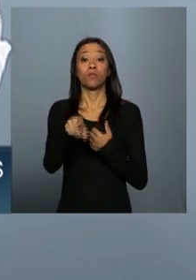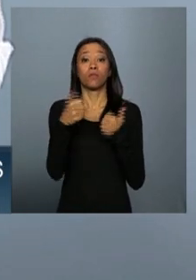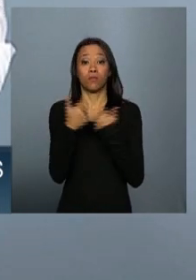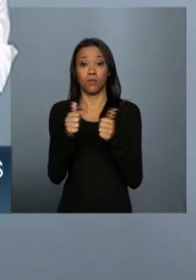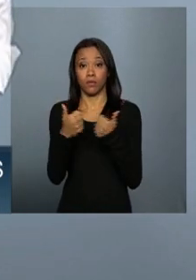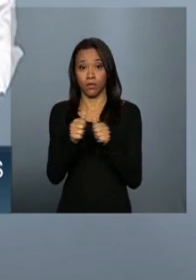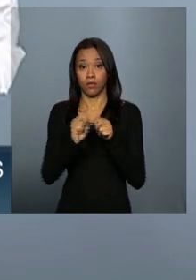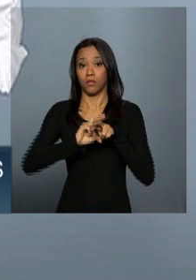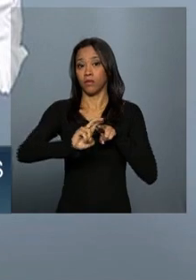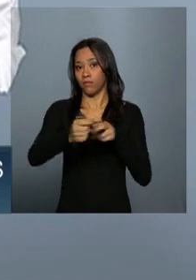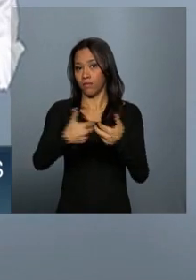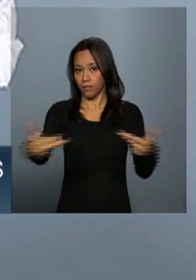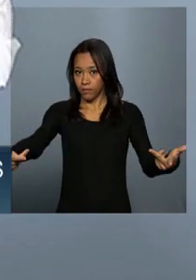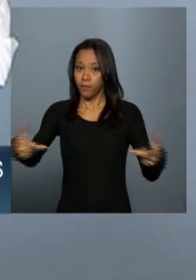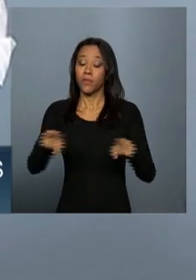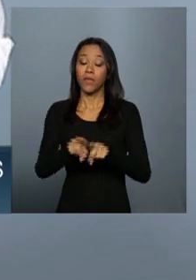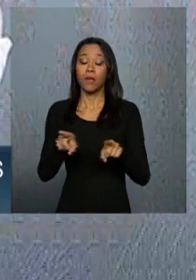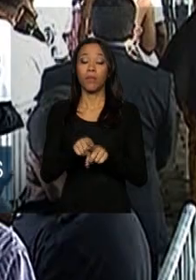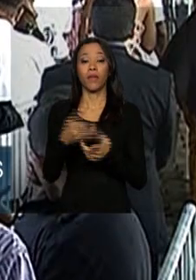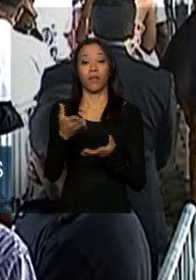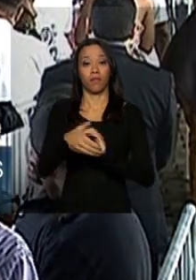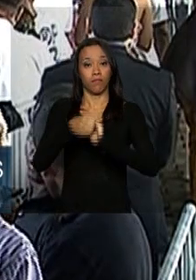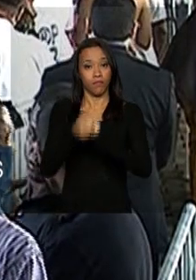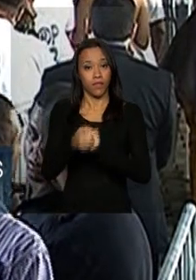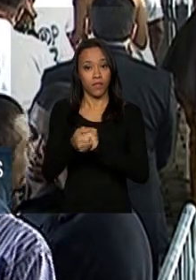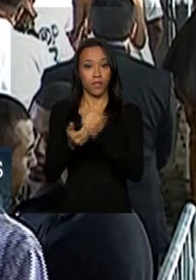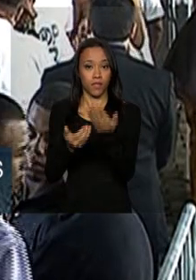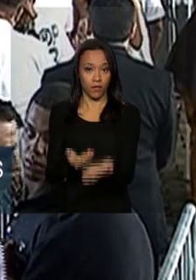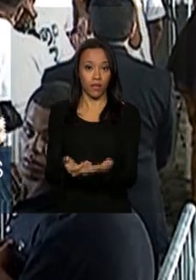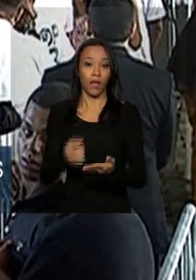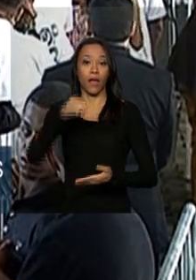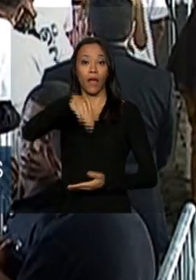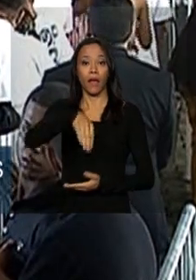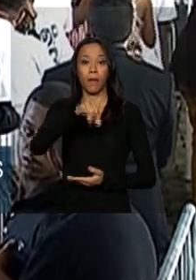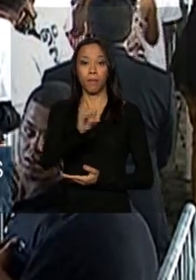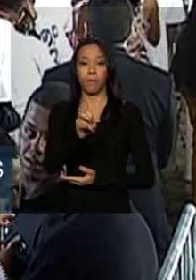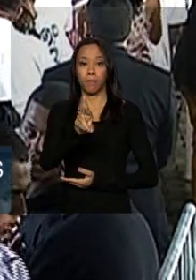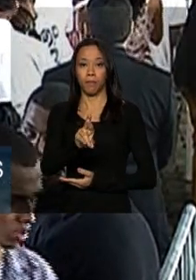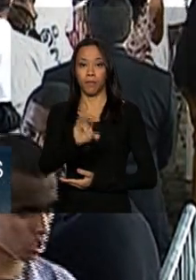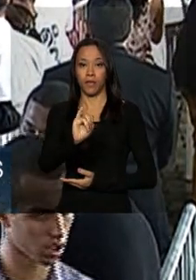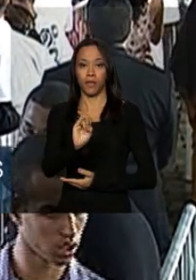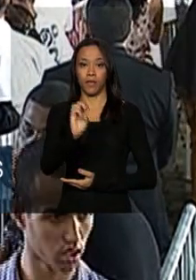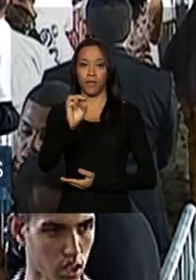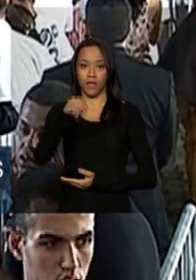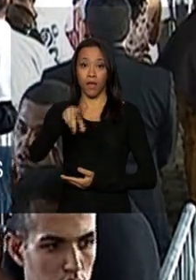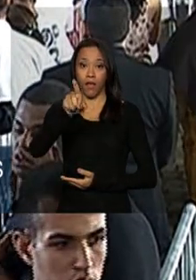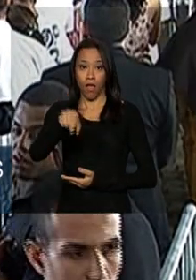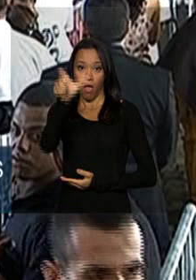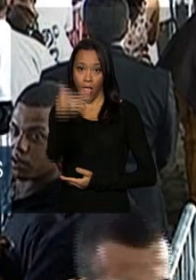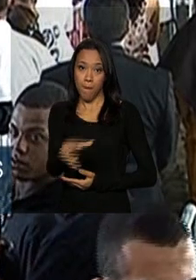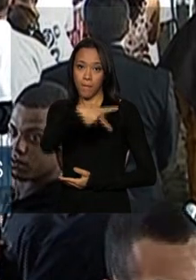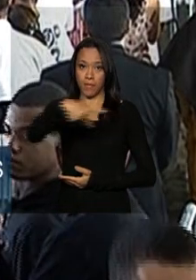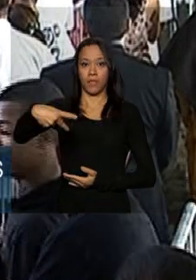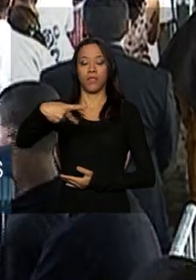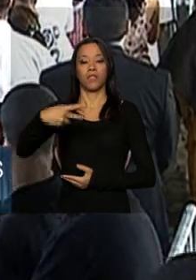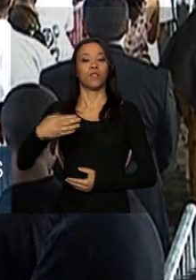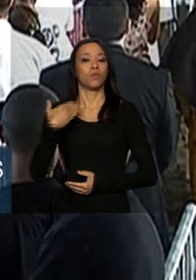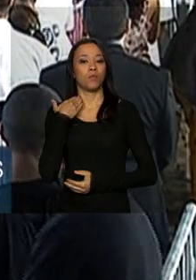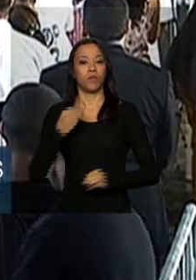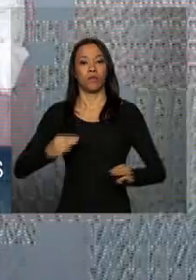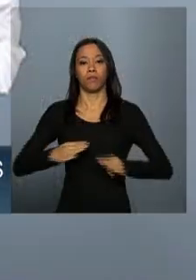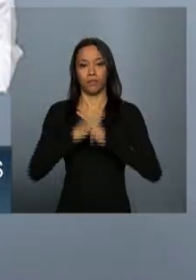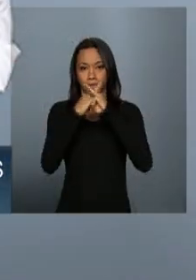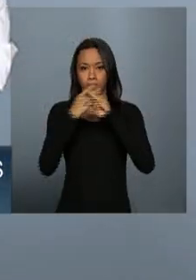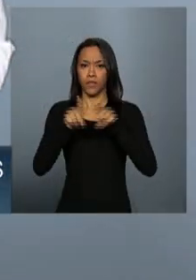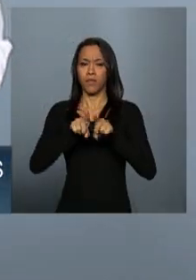a Miriam Belchior, presidente da Caixa. Ao saudá-los, eu quero saudar todas as autoridades aqui